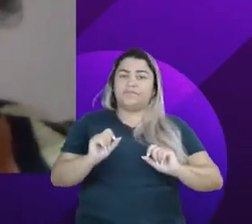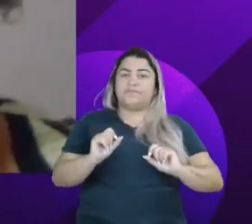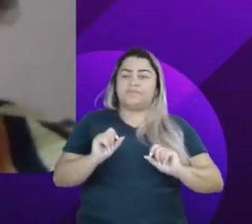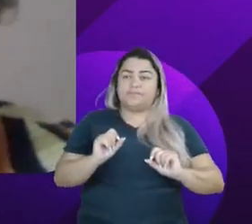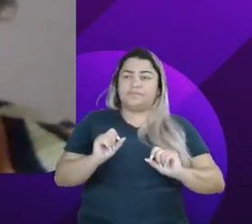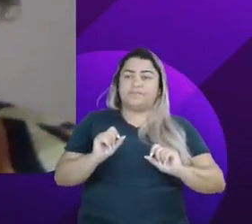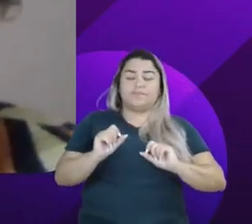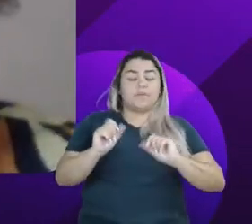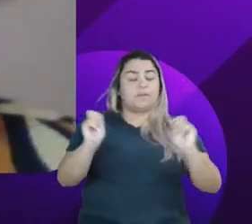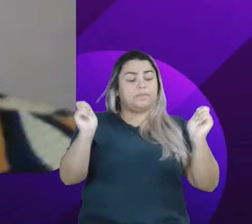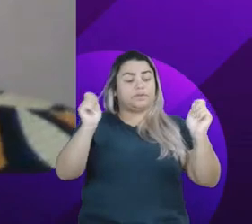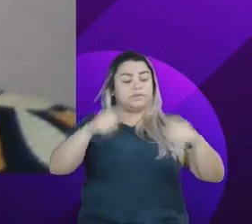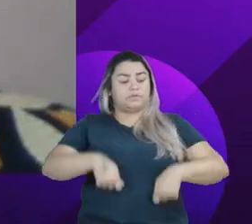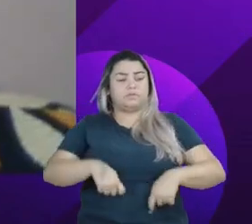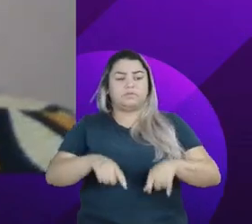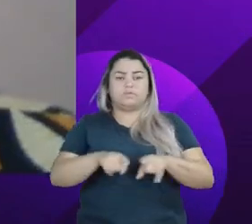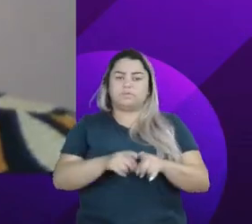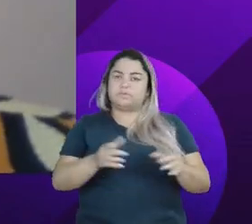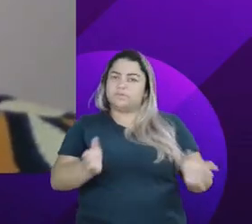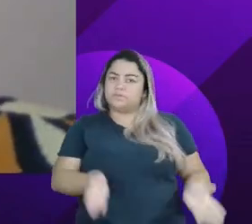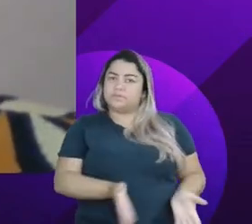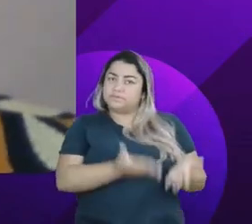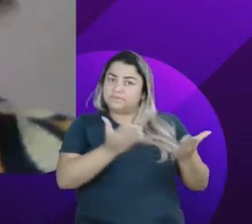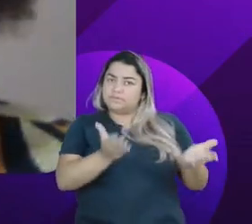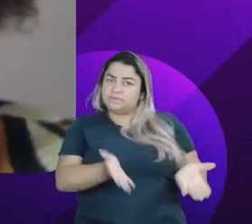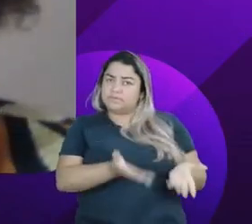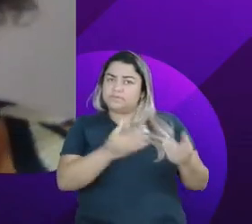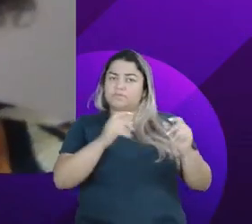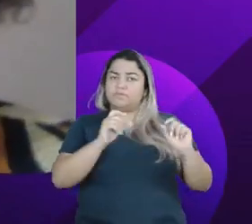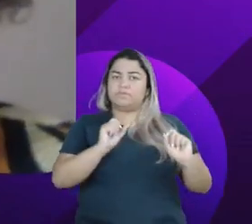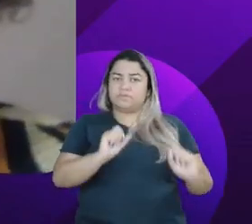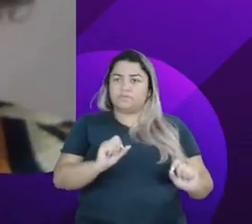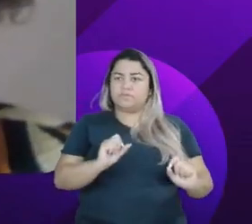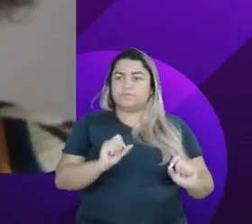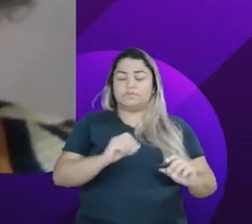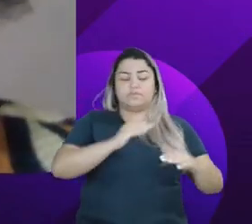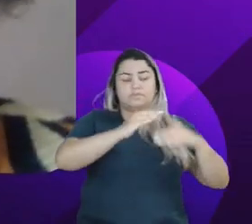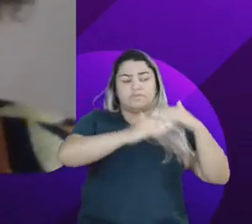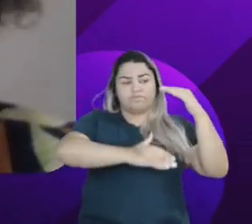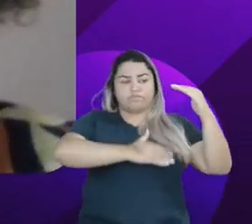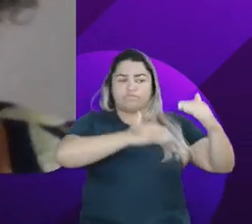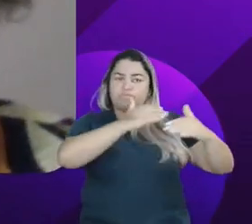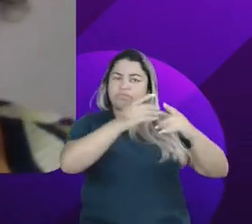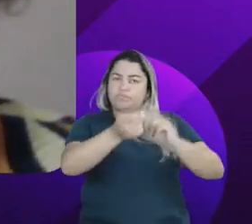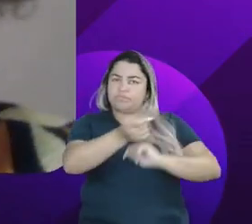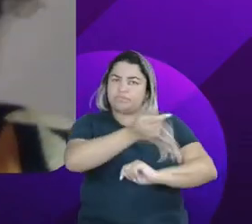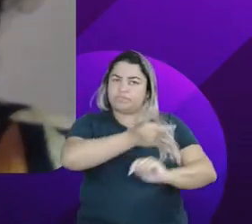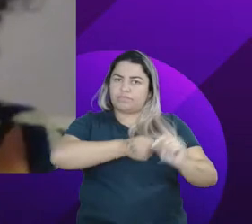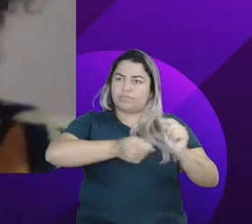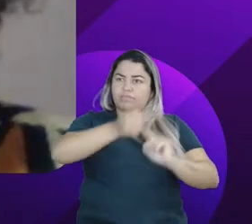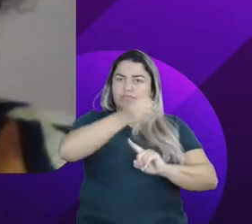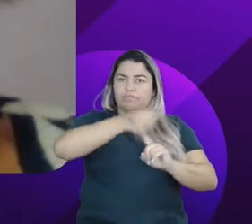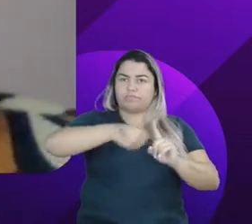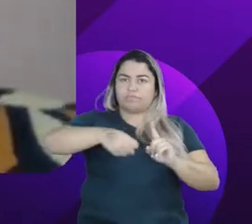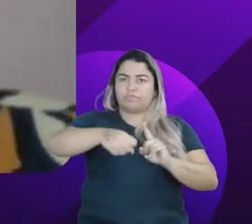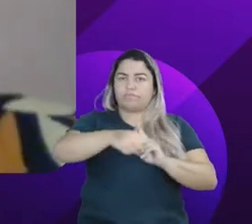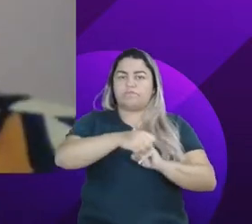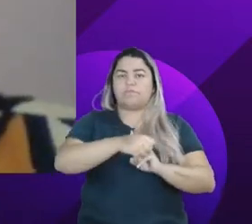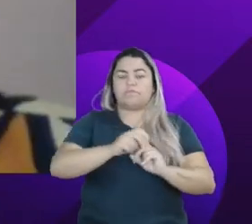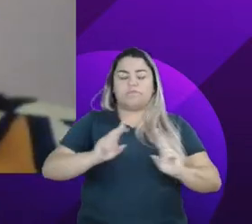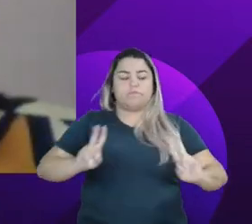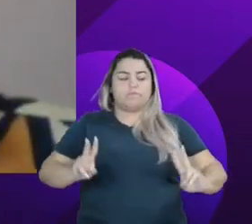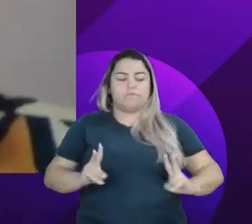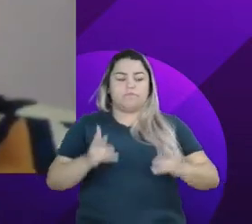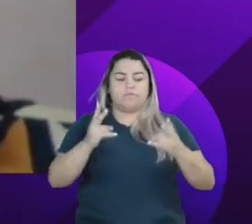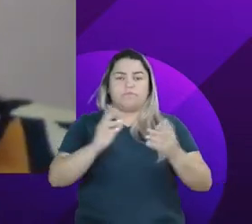transversalidade, precisa nos impulsionar a esse crescimento econômico, social, de